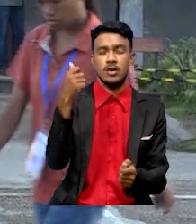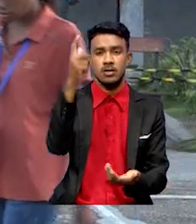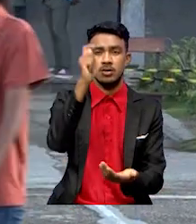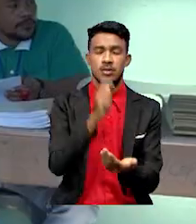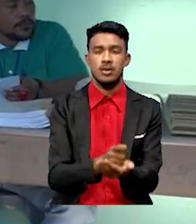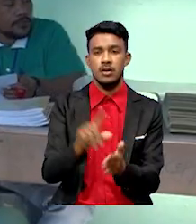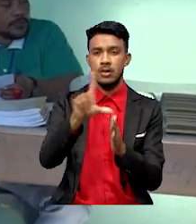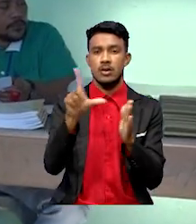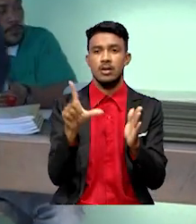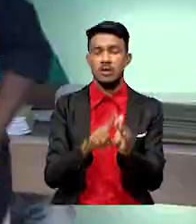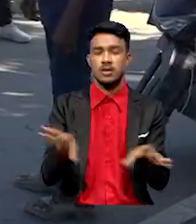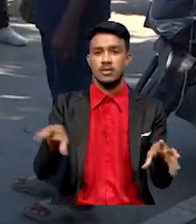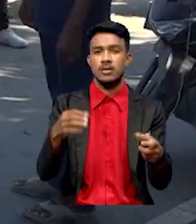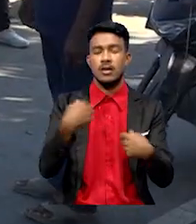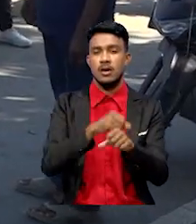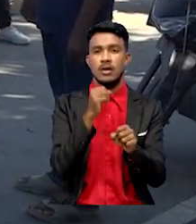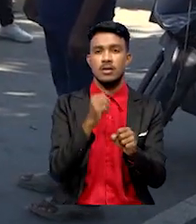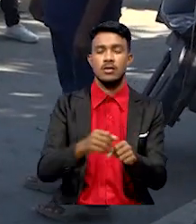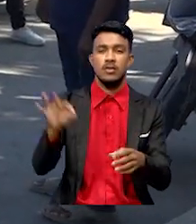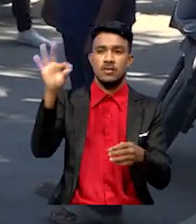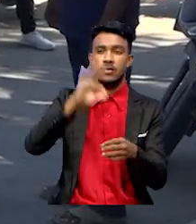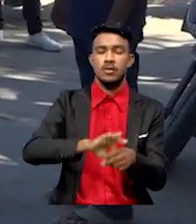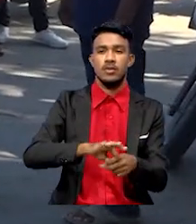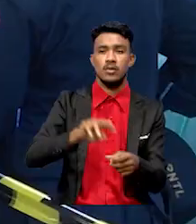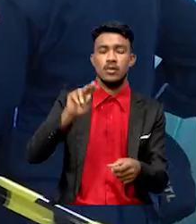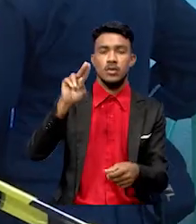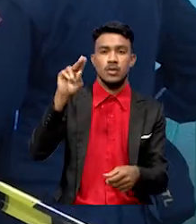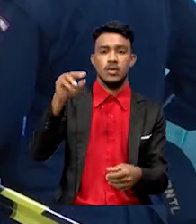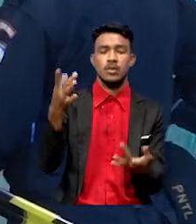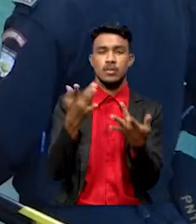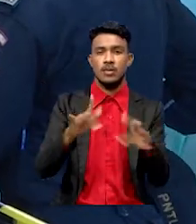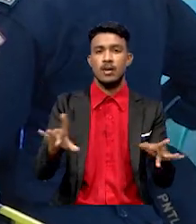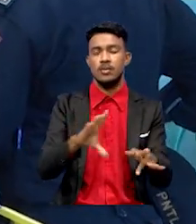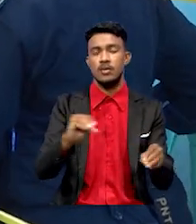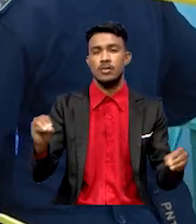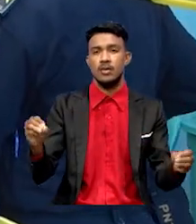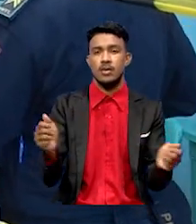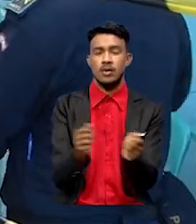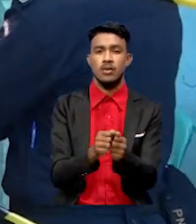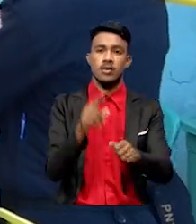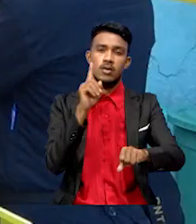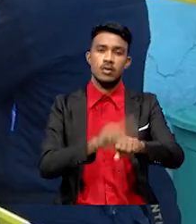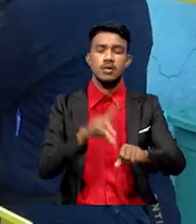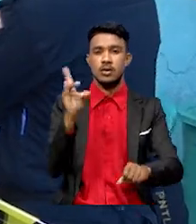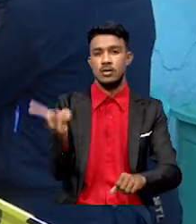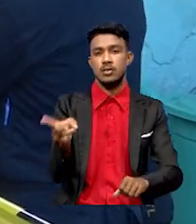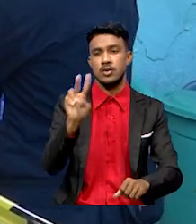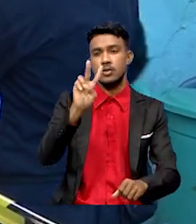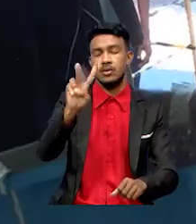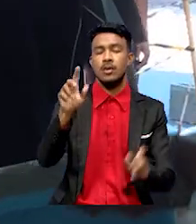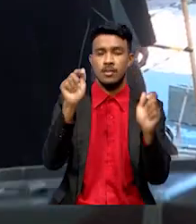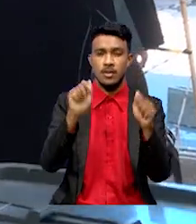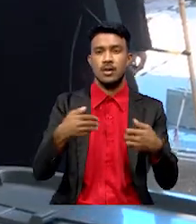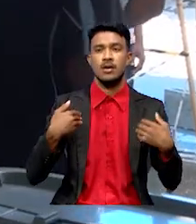ato CNE rala verificação para voto nulo, no reclamado NB IHA, ho prazo horas hito nulo recém rua, ato